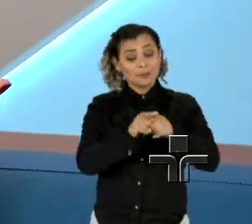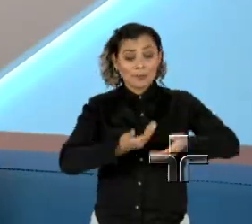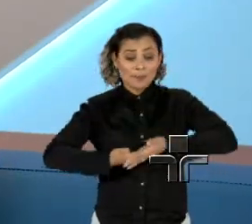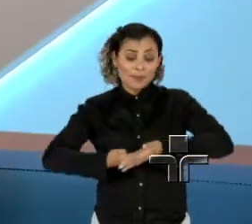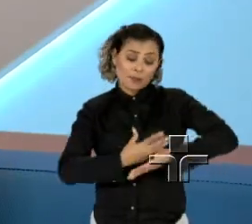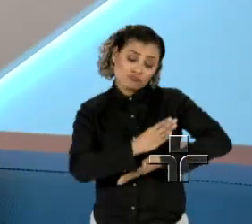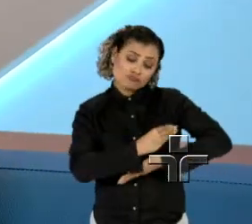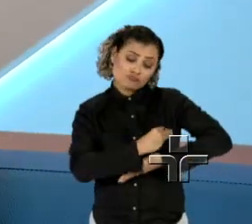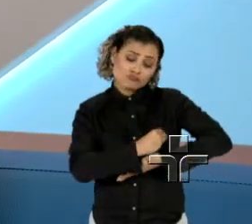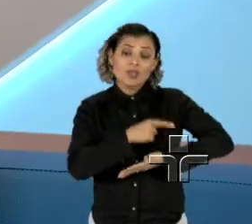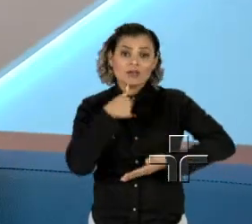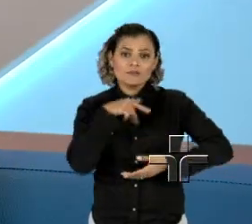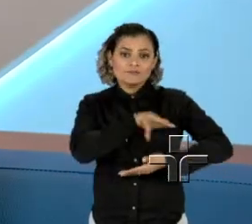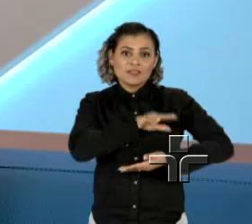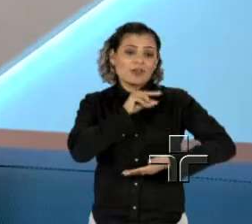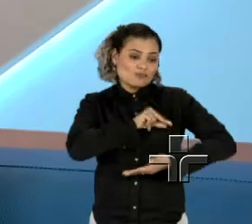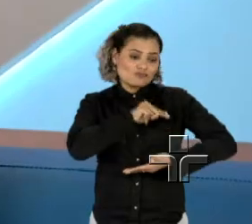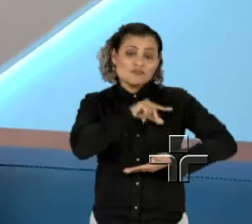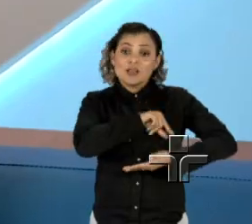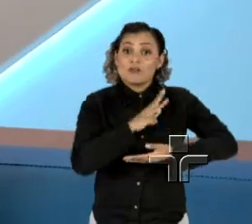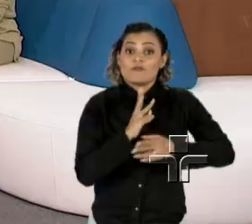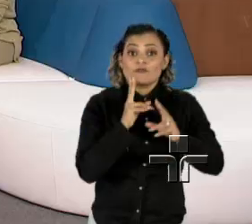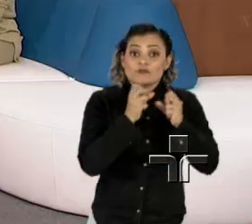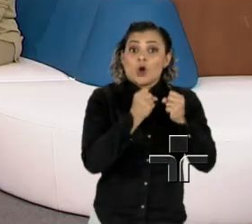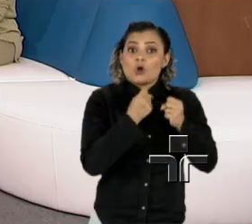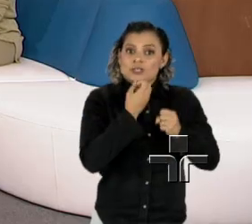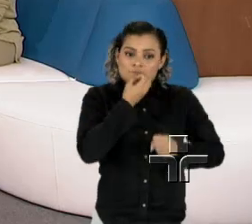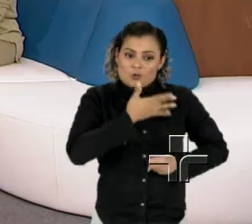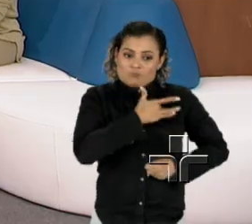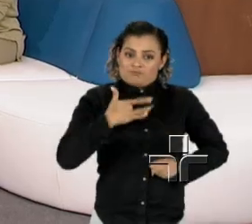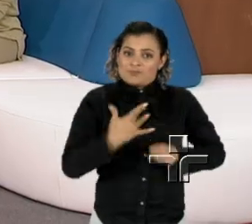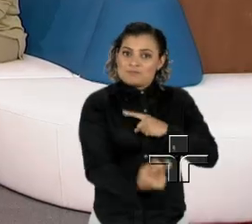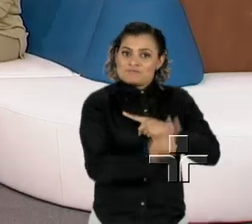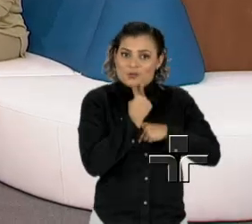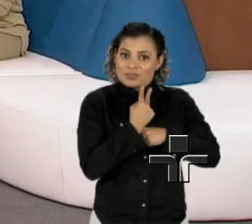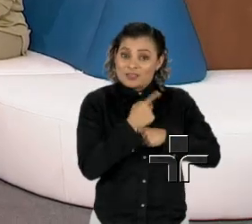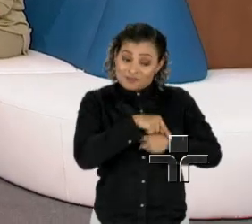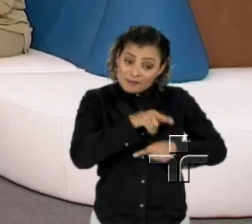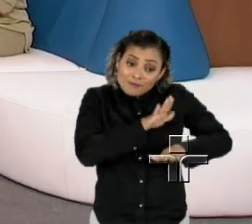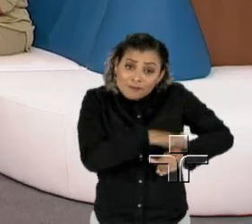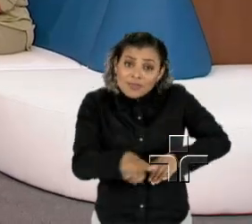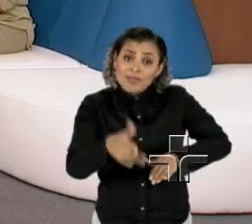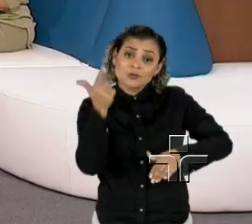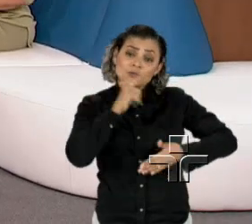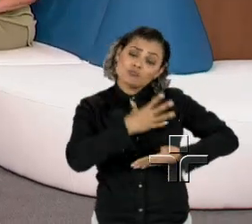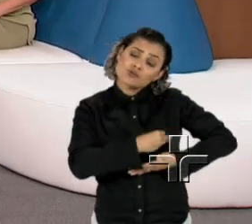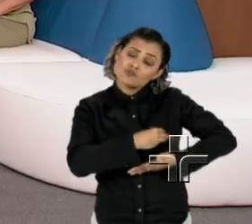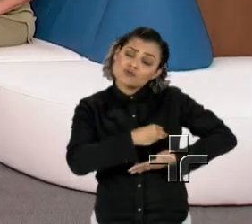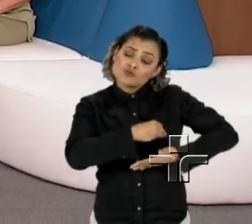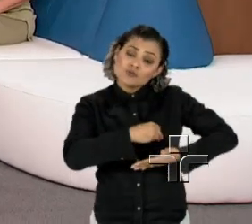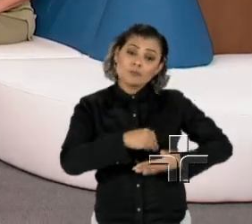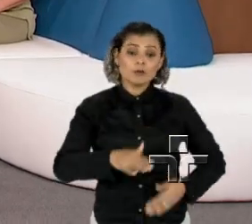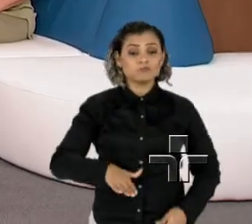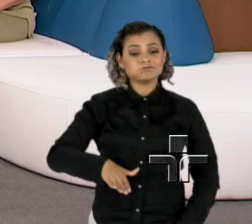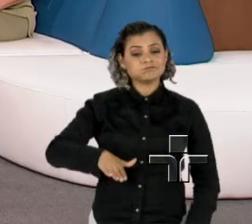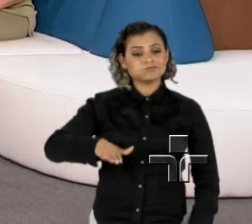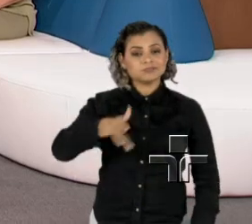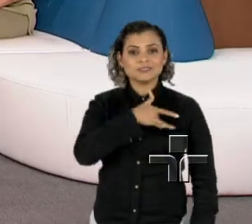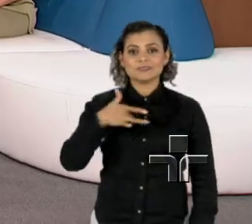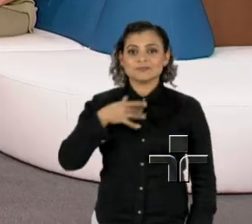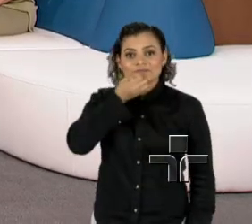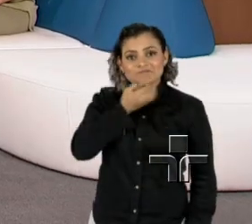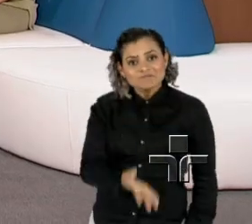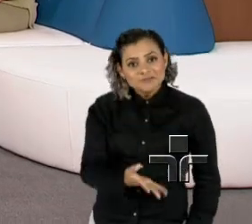que a mãe tem, ela passa para a criança pelo leite materno. Até que a criança possa, por ela mesma, fabricar